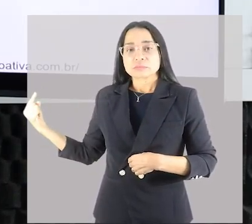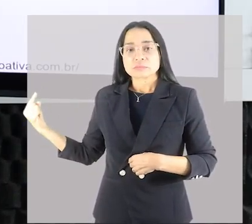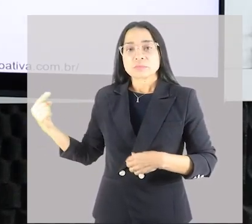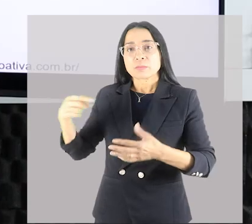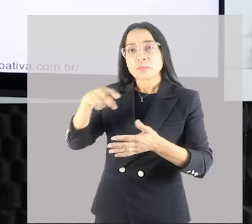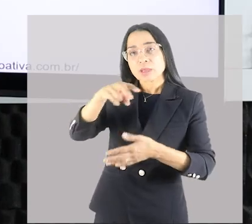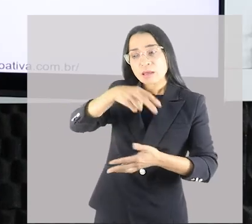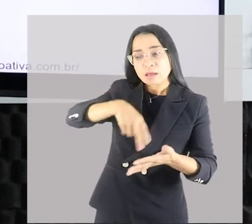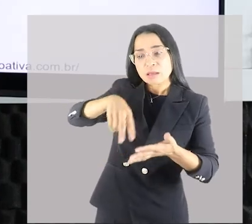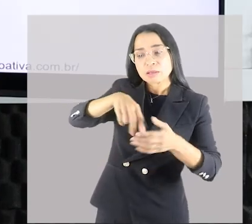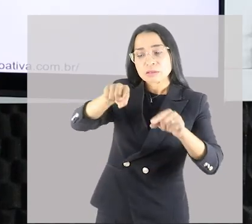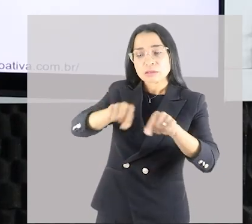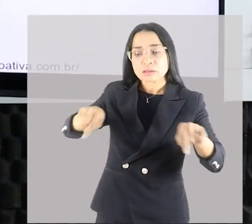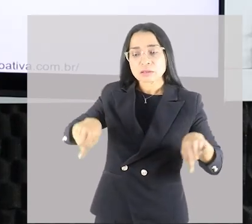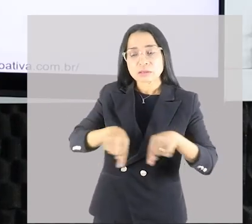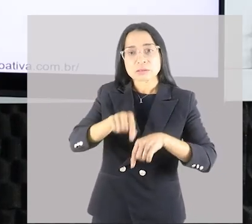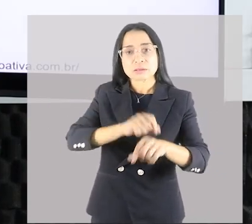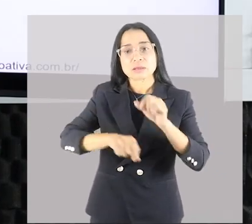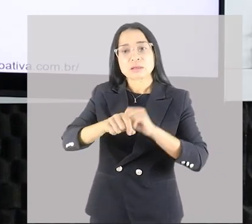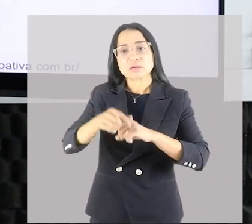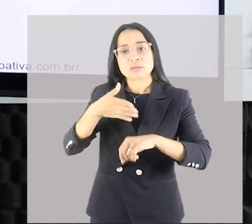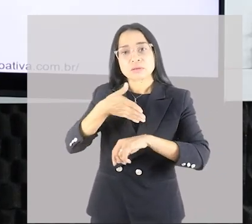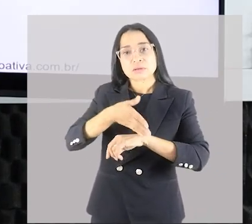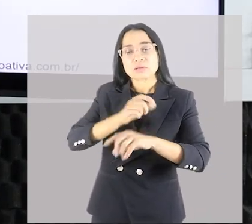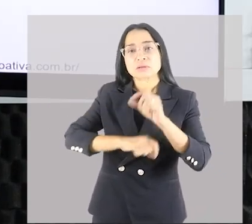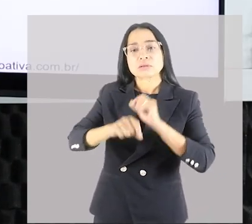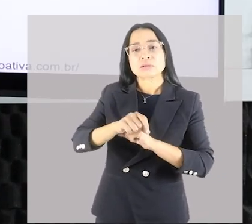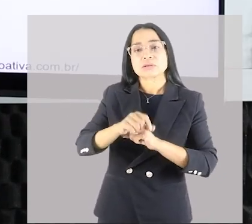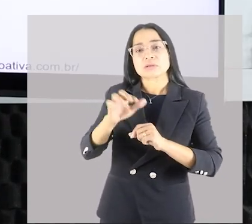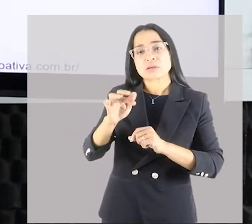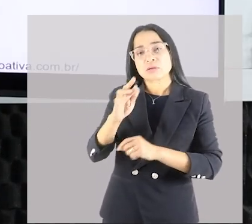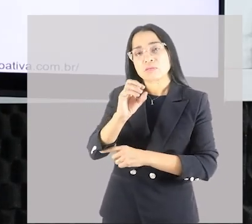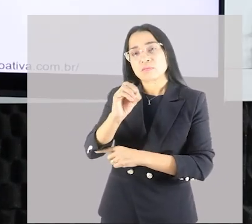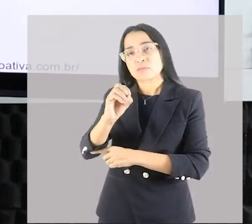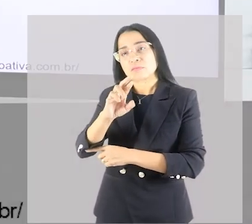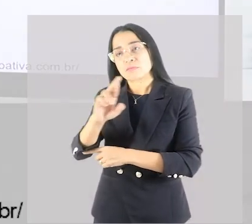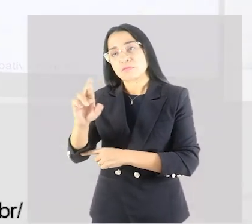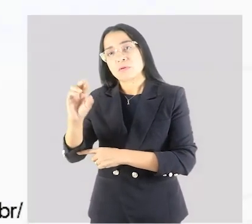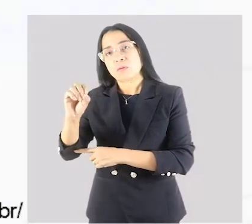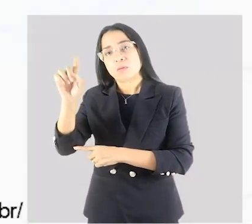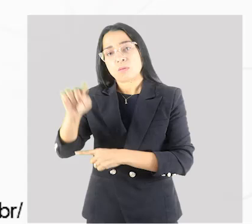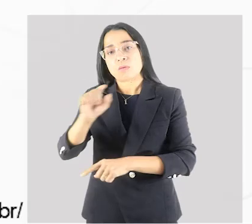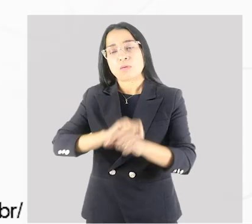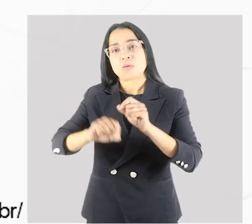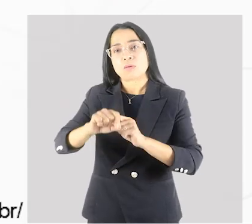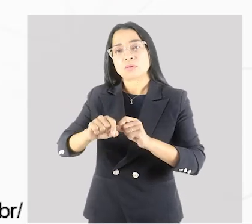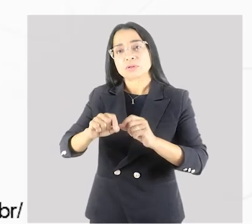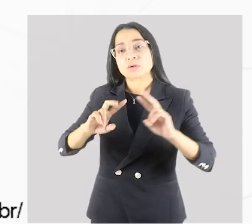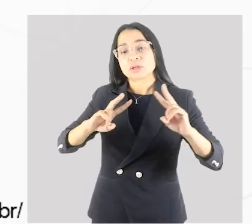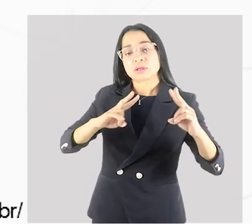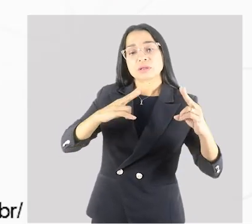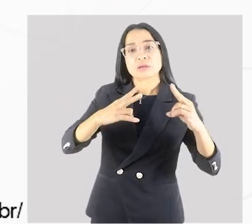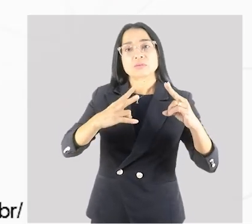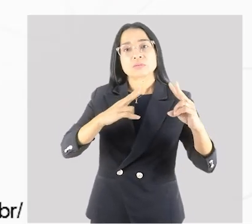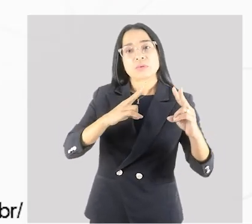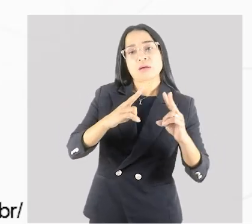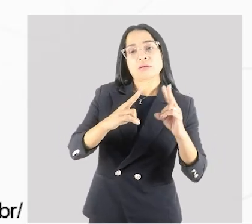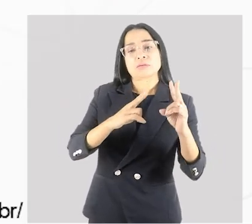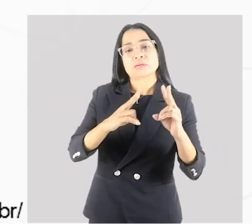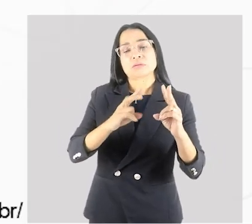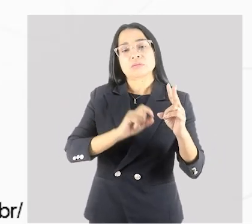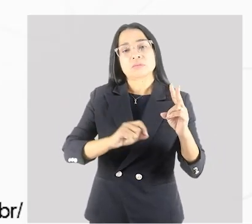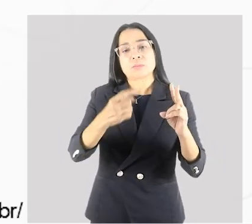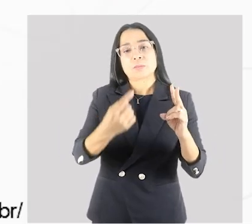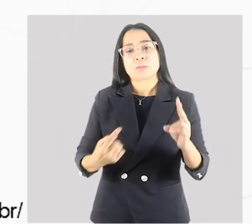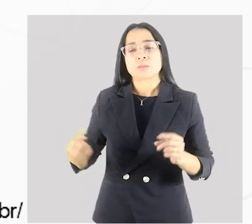forró, ela é dançada aos pares. Em contato, que desenvolve estruturas de passos